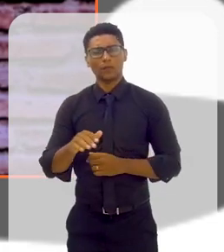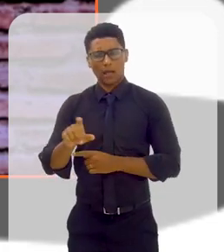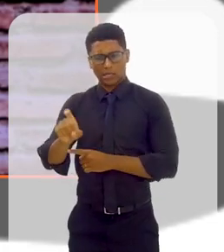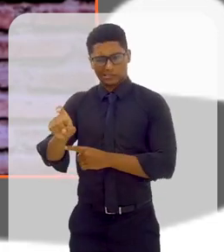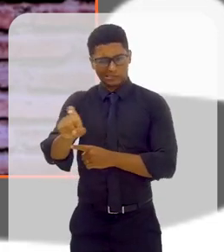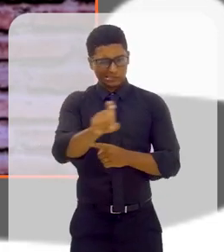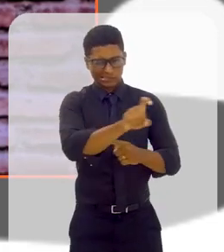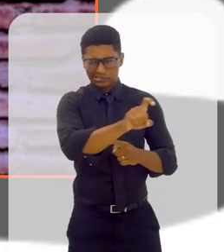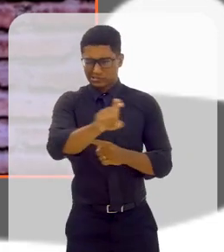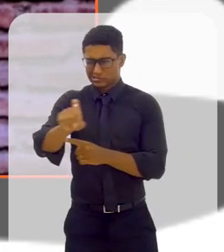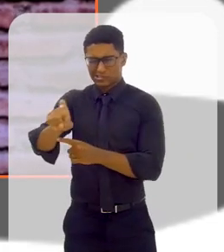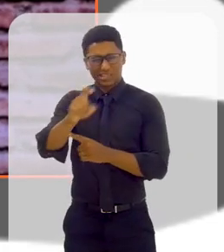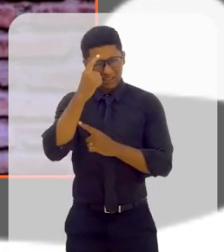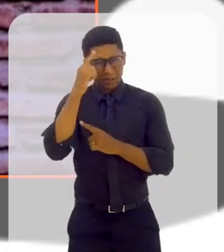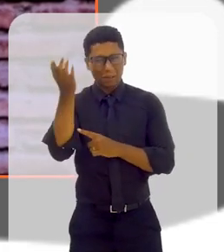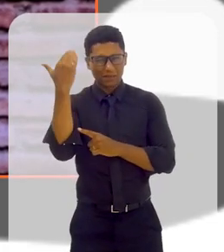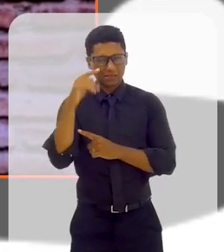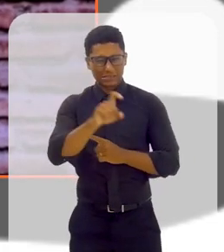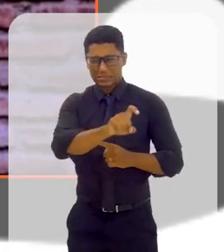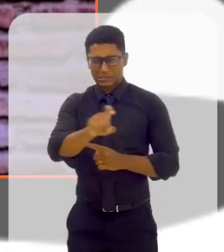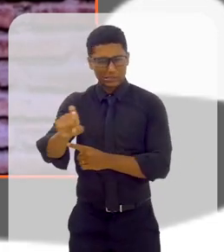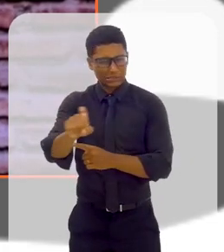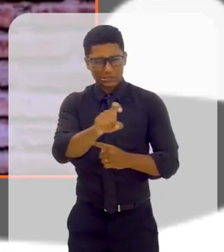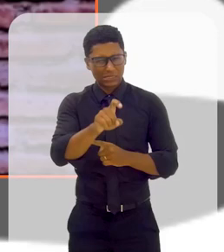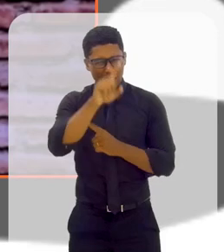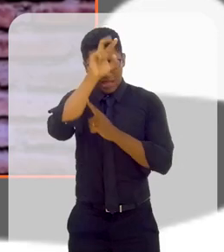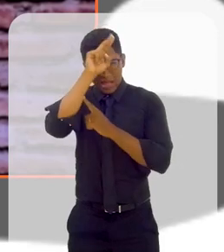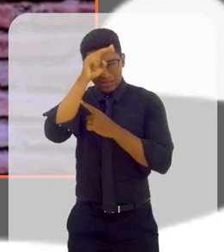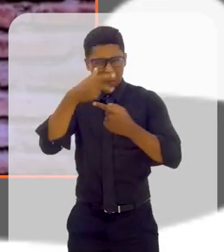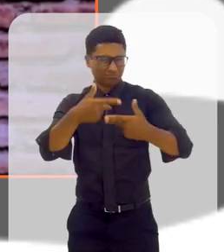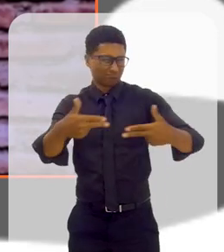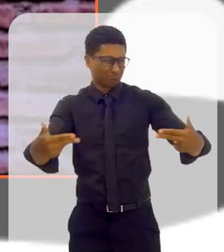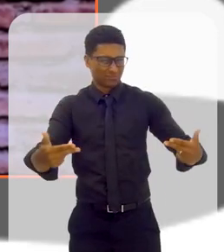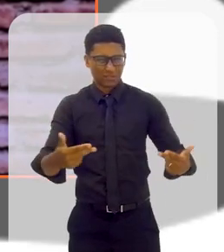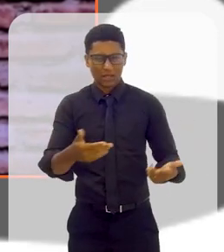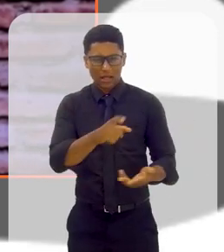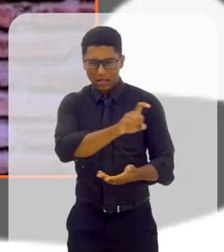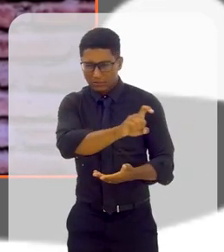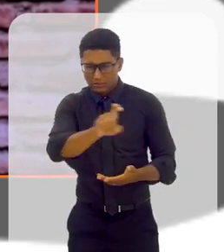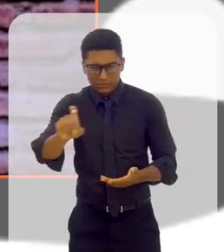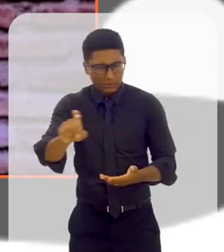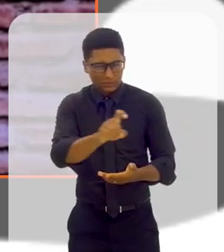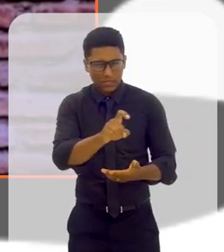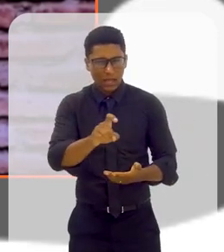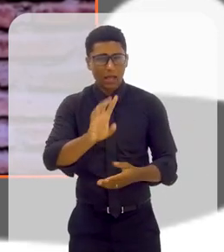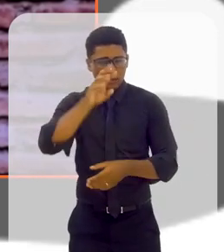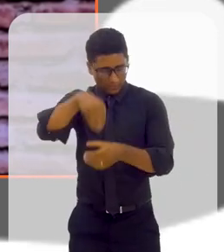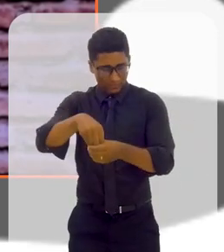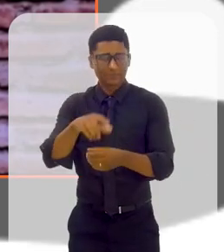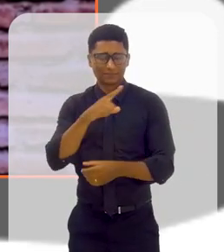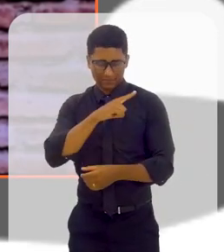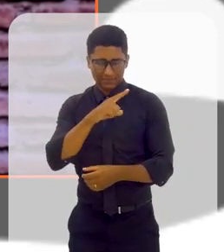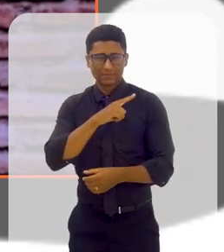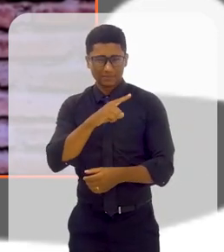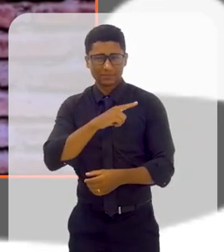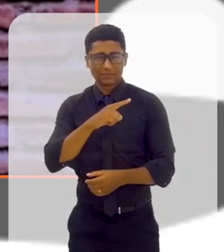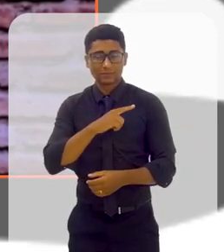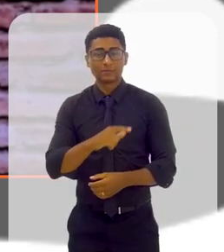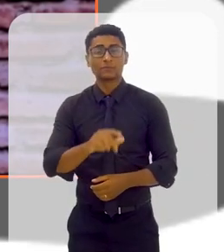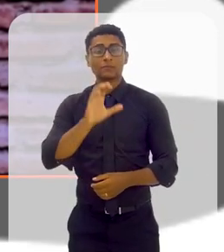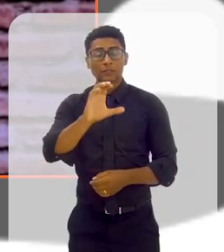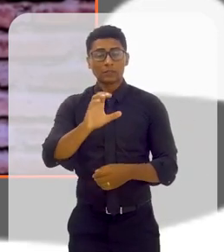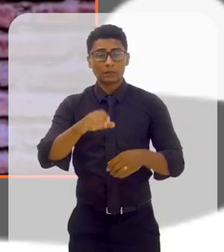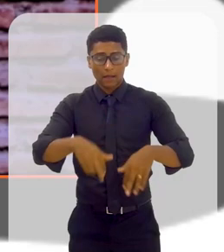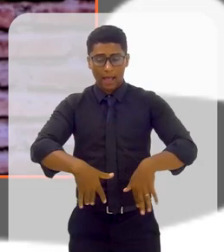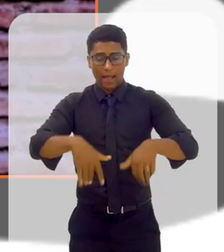bastante a culpa de utilizar CFC. Contudo, 95% do gás CFC